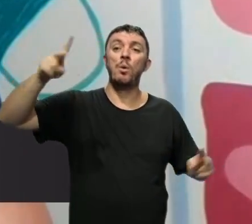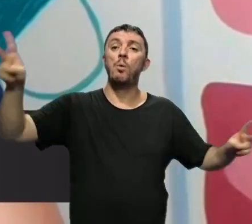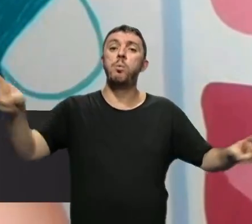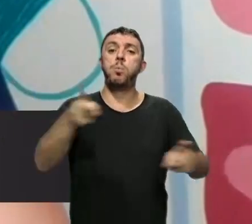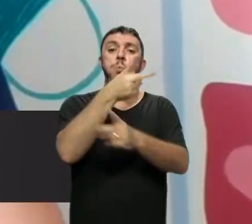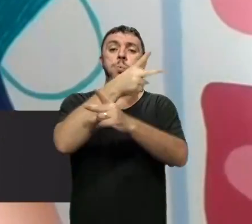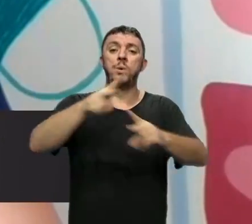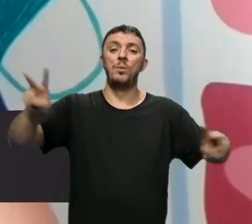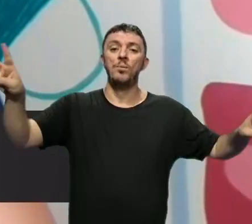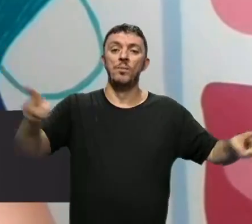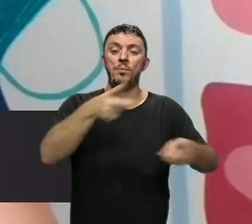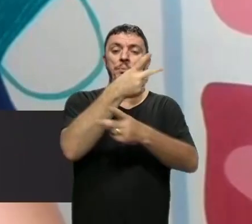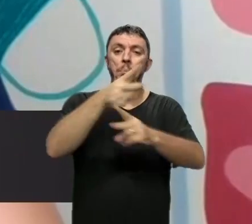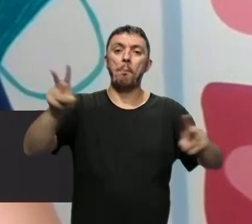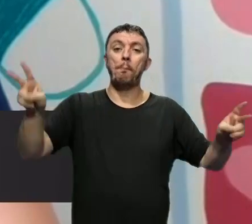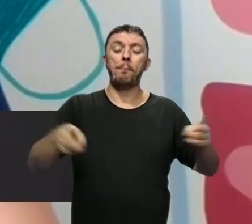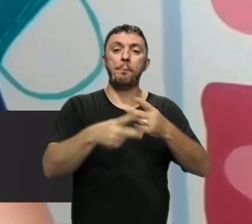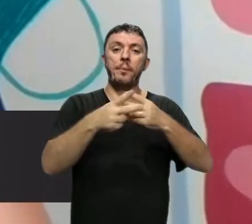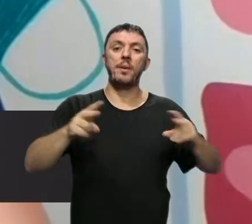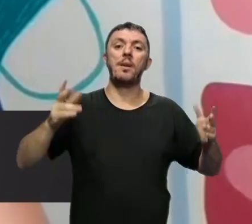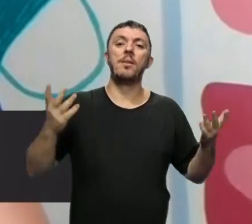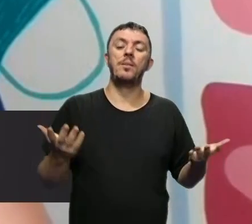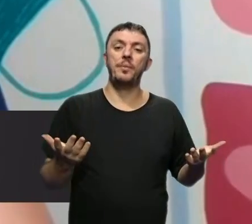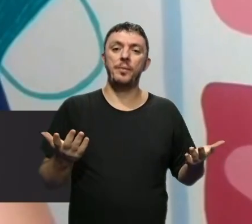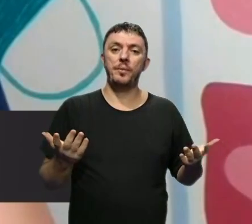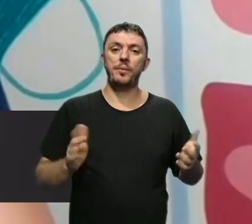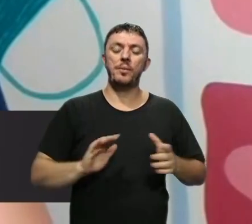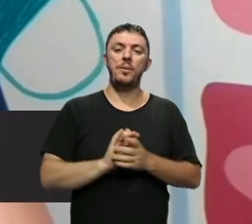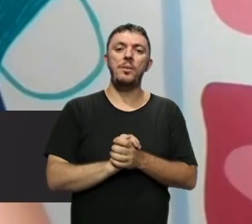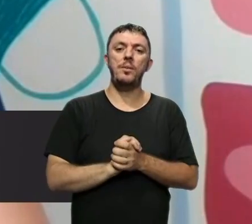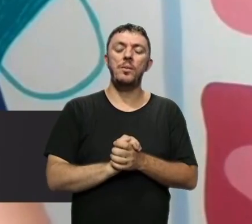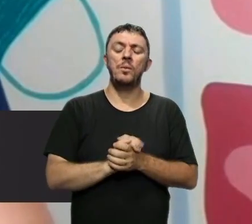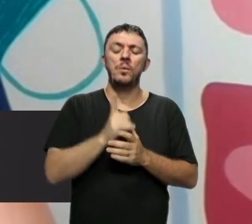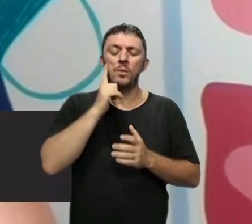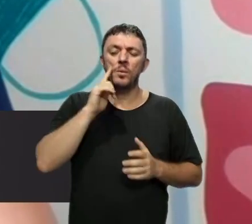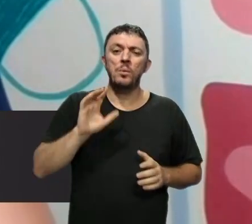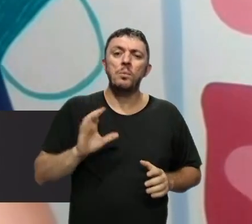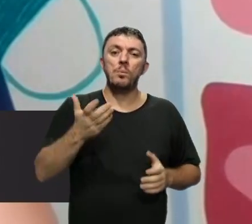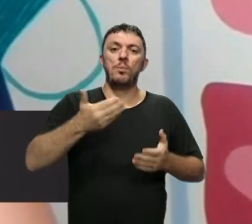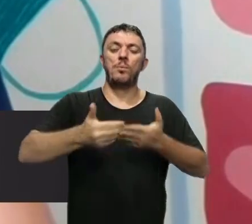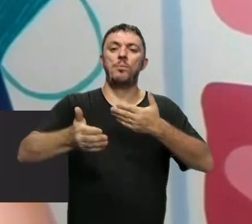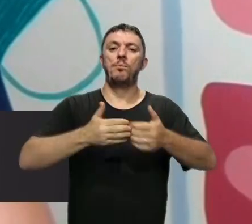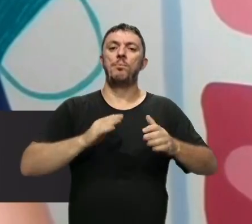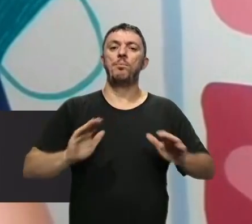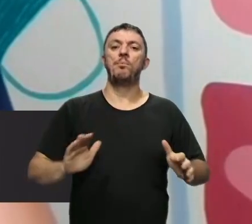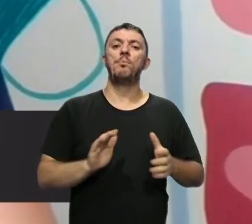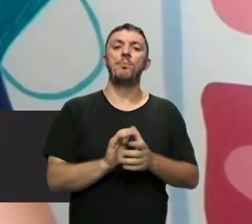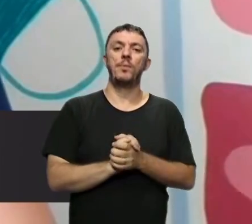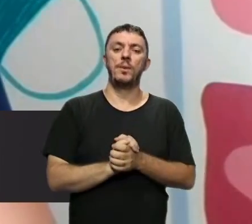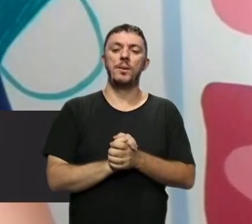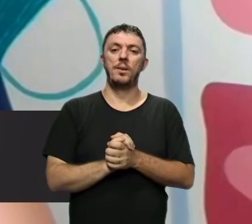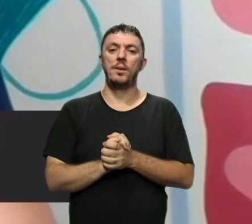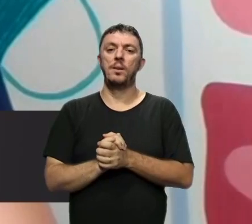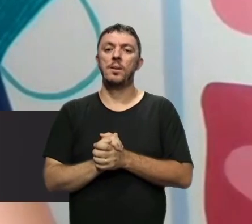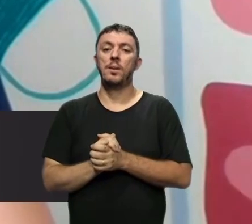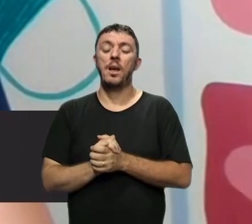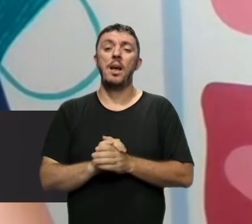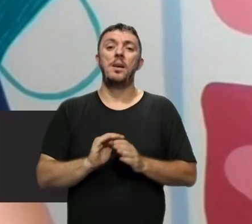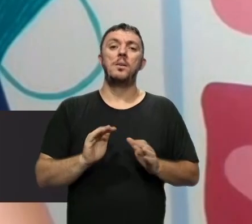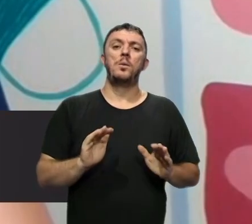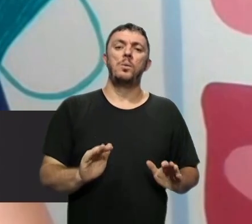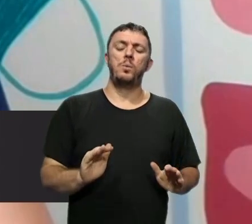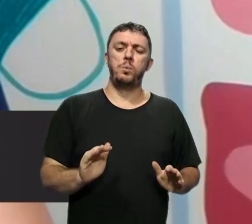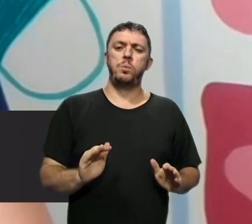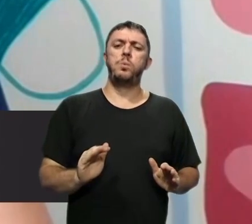vento, enfim, pode acontecer qualquer coisa quando a gente está do lado de fora. E é um grande exercício para a gente